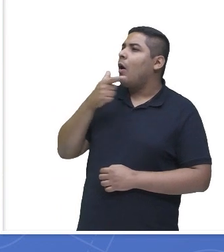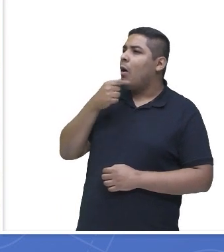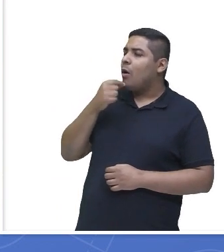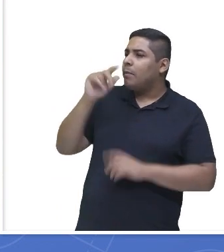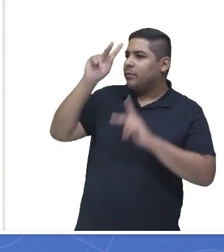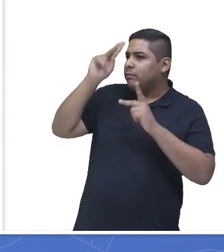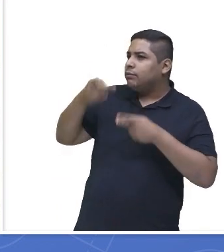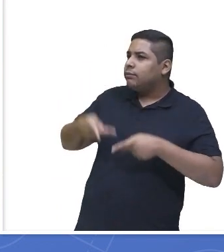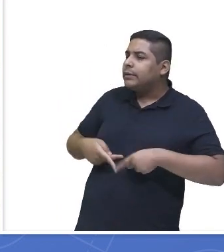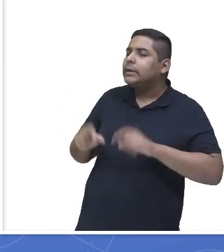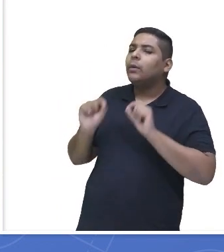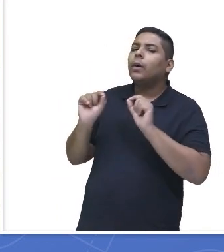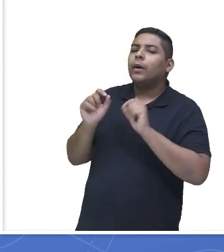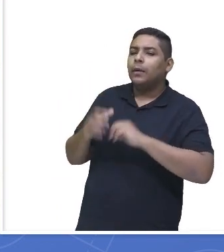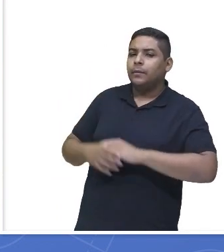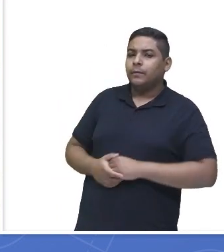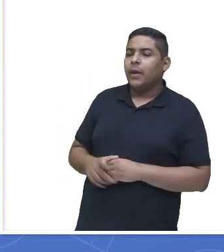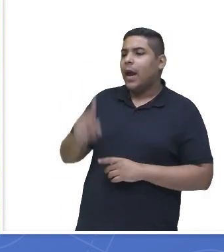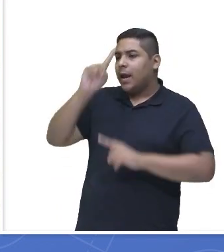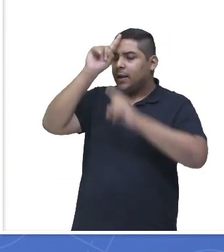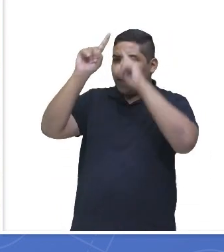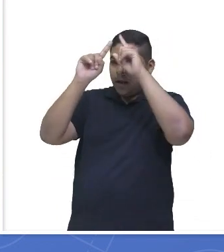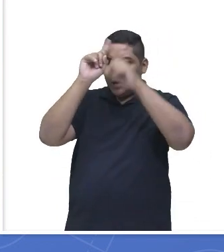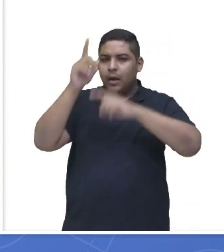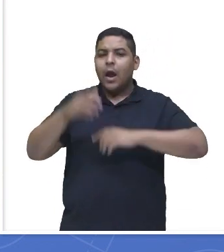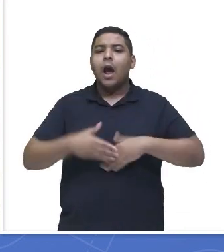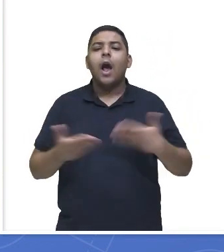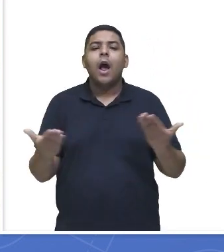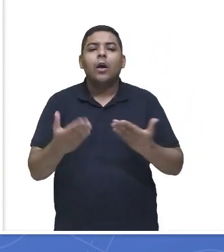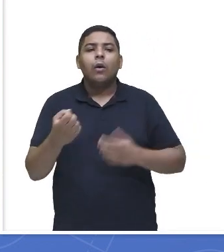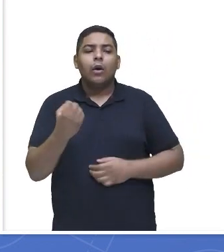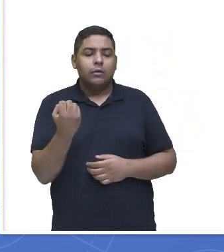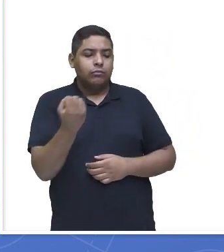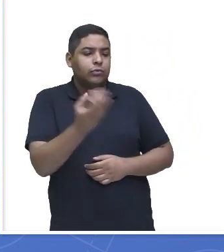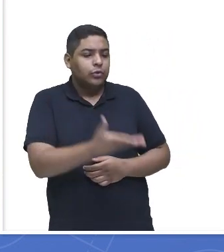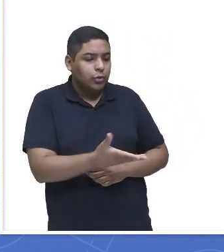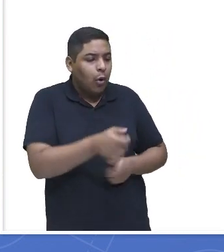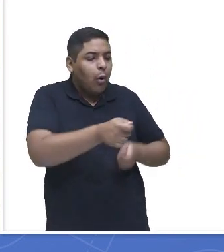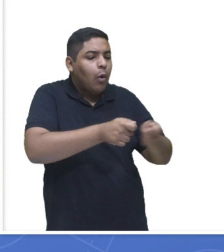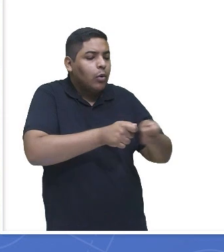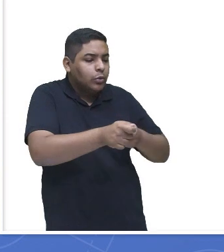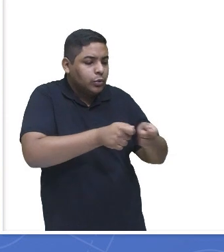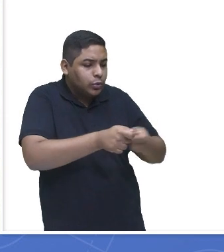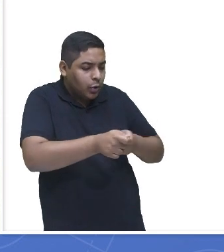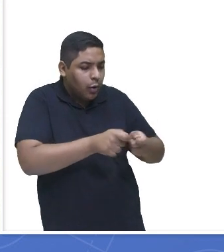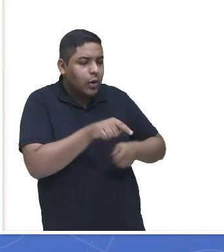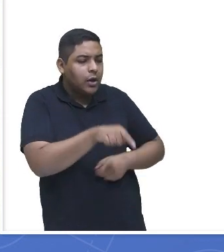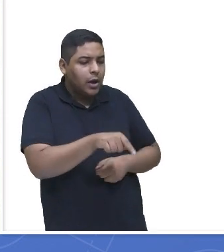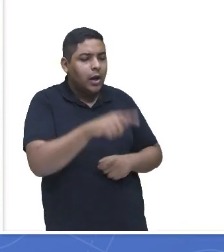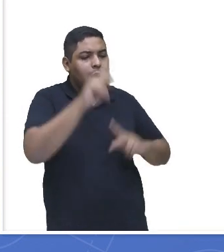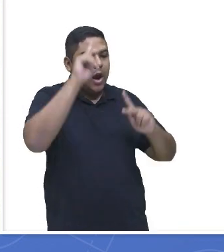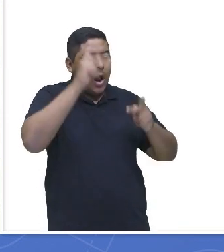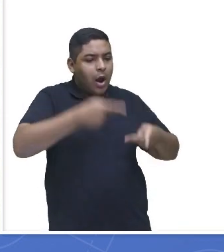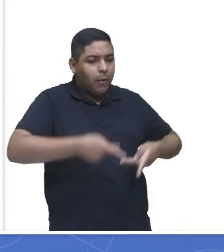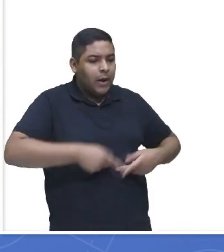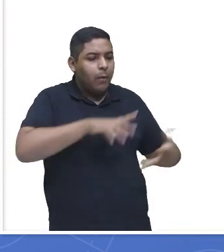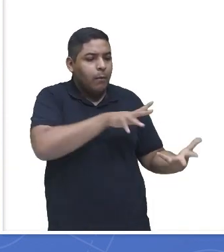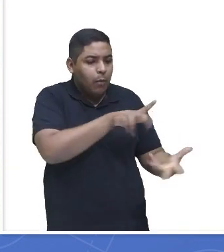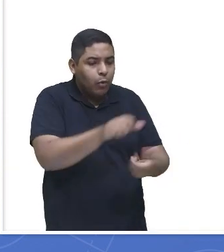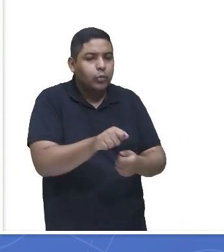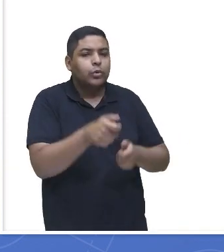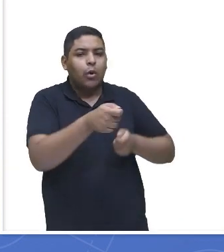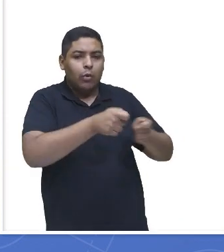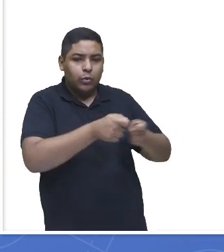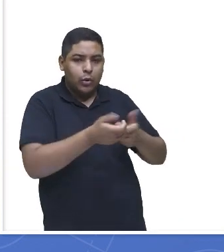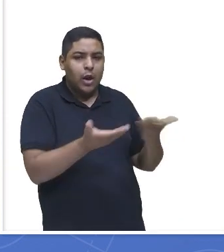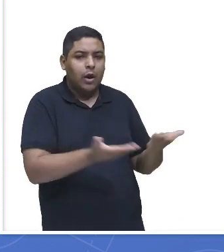ao mesmo tempo qual é a ideia? Eu te entrego agora o controle da humanidade novamente. Porque durante a Idade Média,